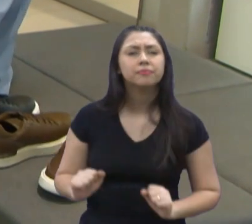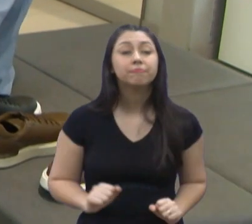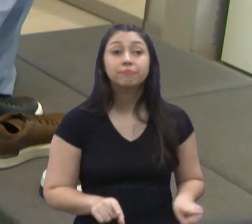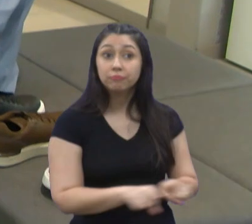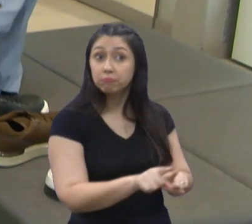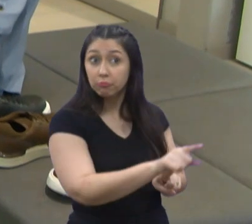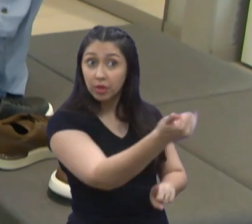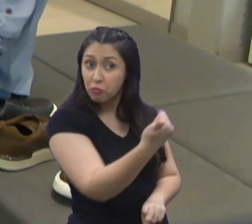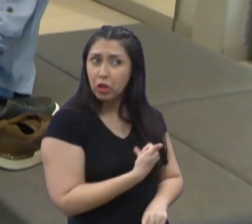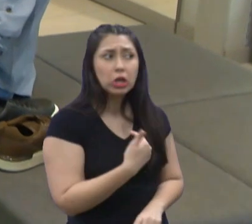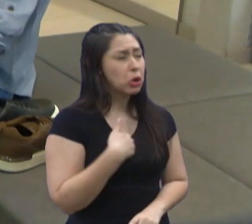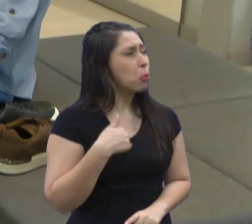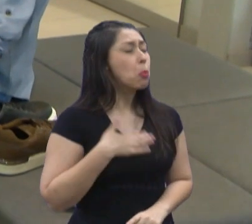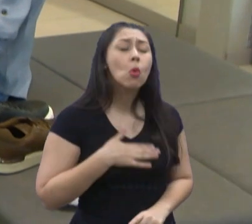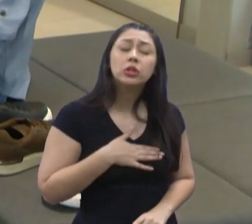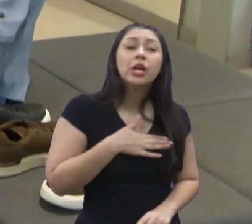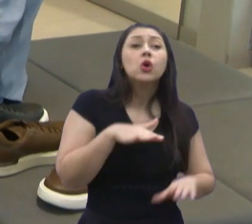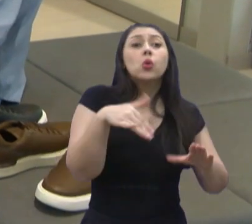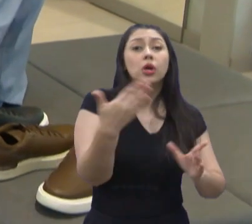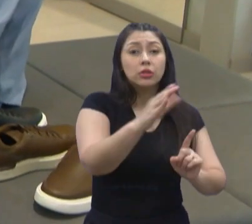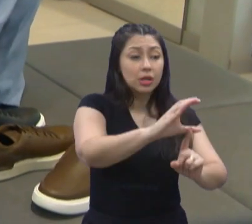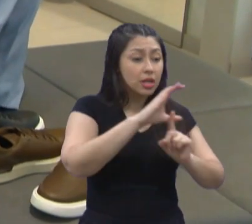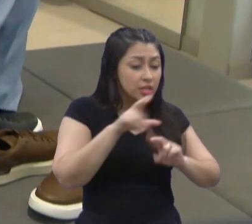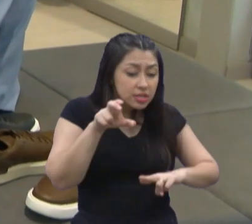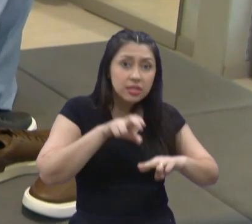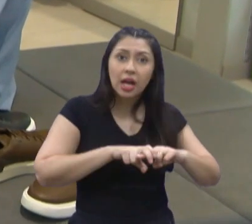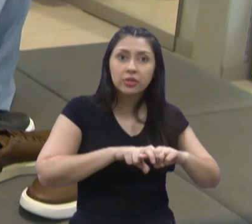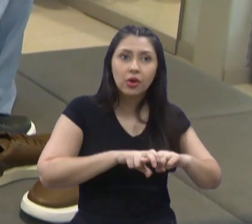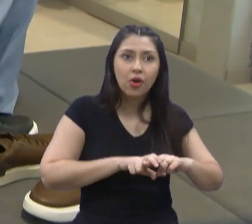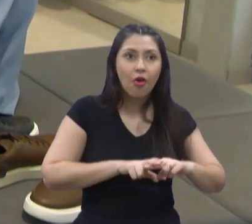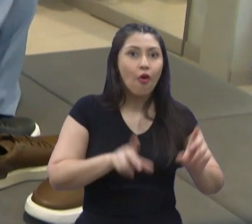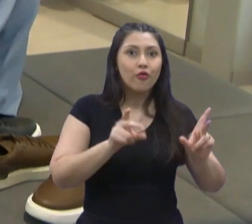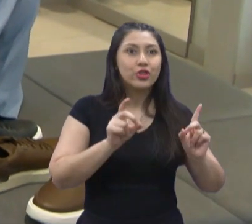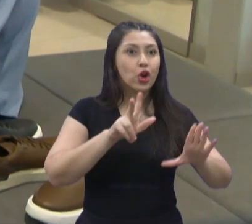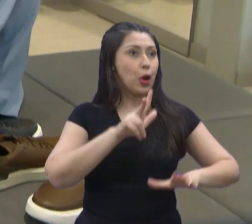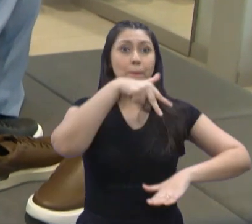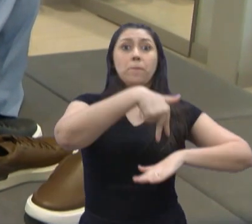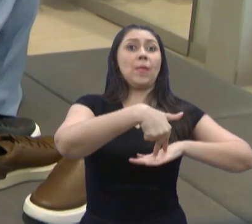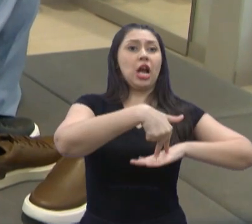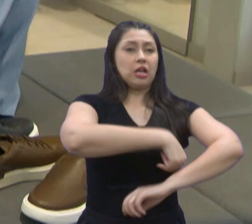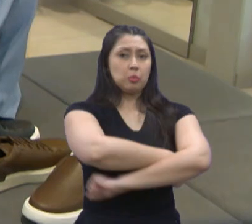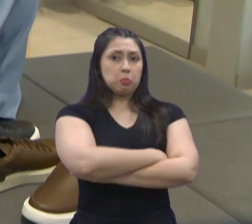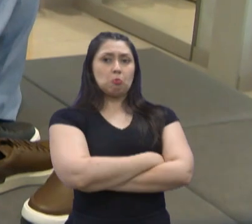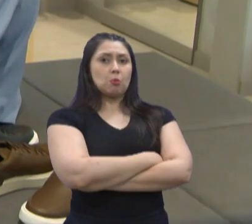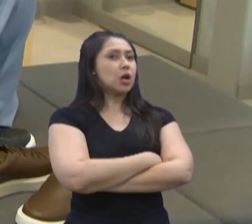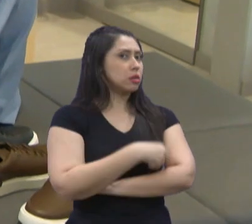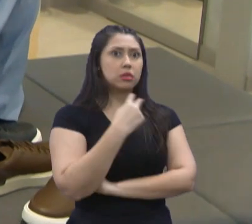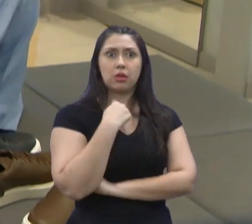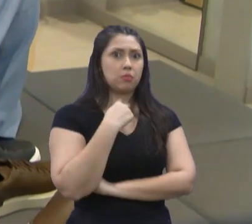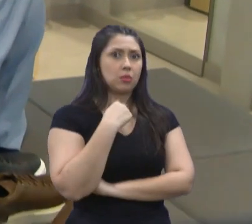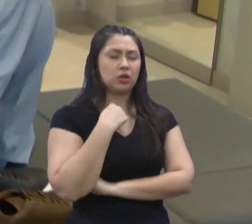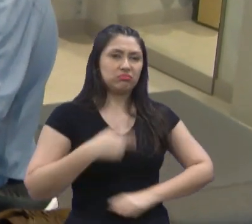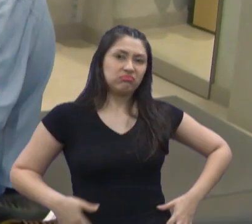falou que eu adorei é que quando o cliente está sentado, o vendedor ele não pode ficar assim, ó. De pé. Muito menos assim, né, Ronaldo? Não, essa é uma, ou